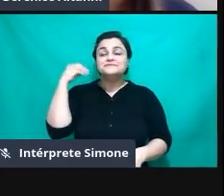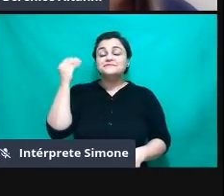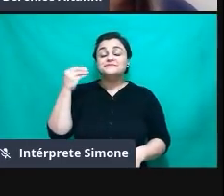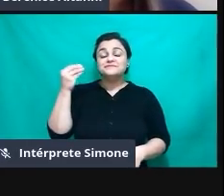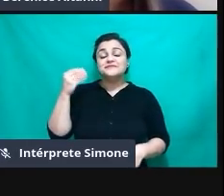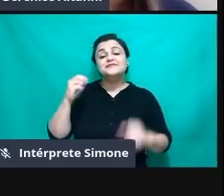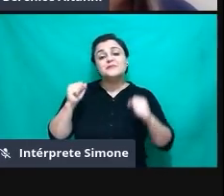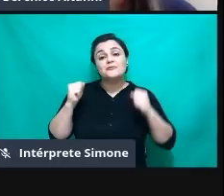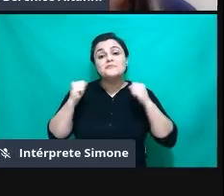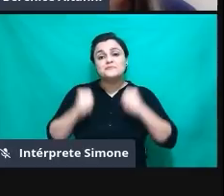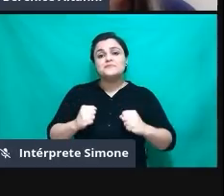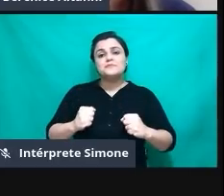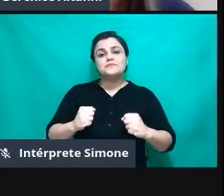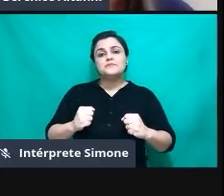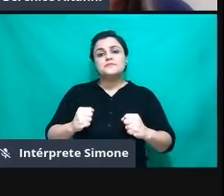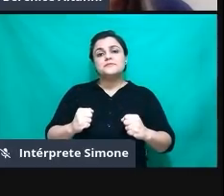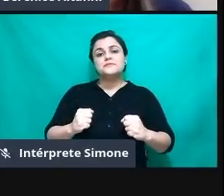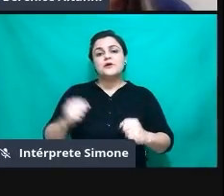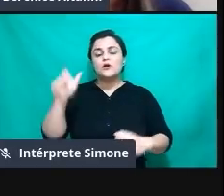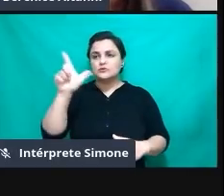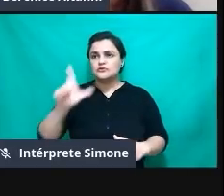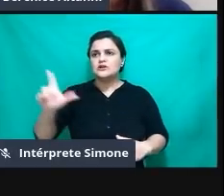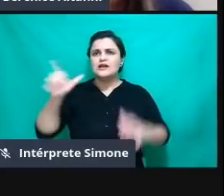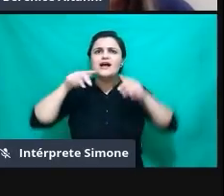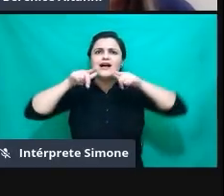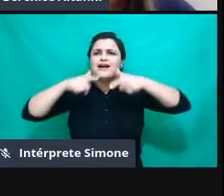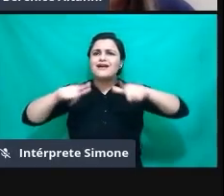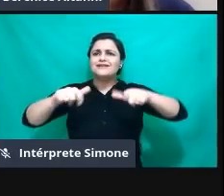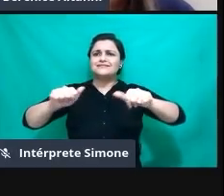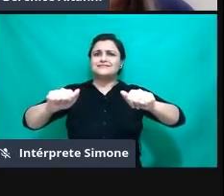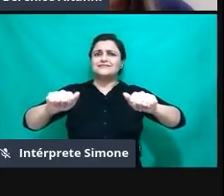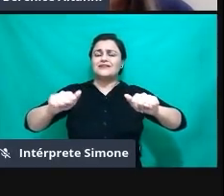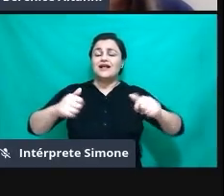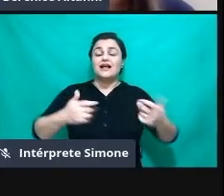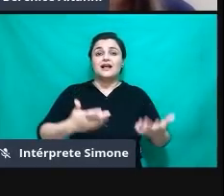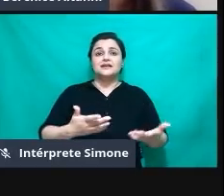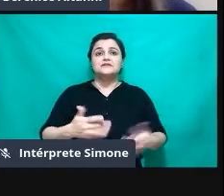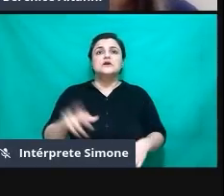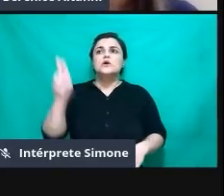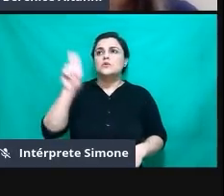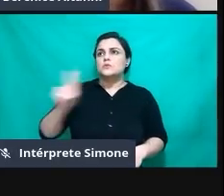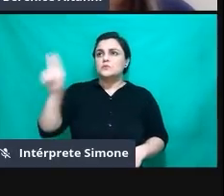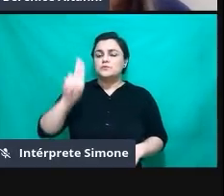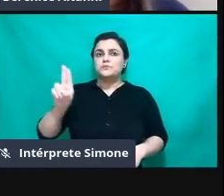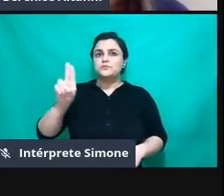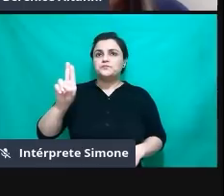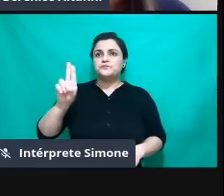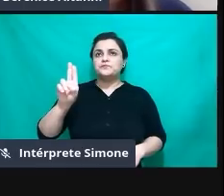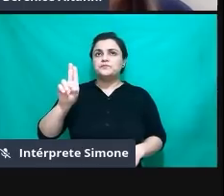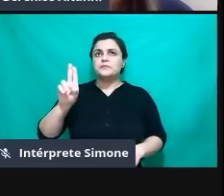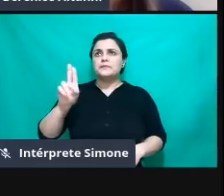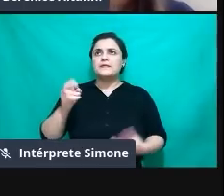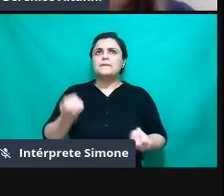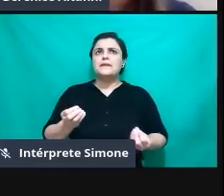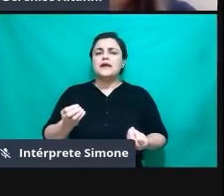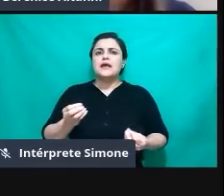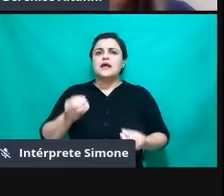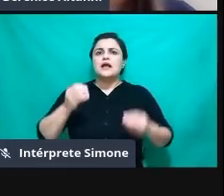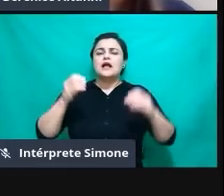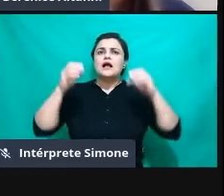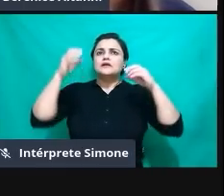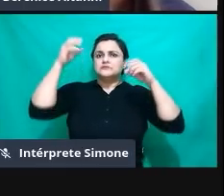linguagem literária. Eu posso utilizar também a receita de como ser um bom cidadão. Aí eu já